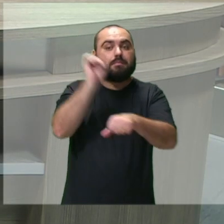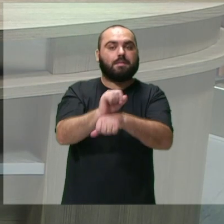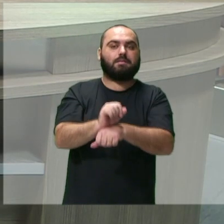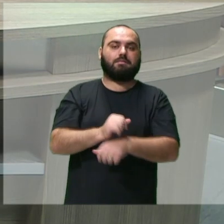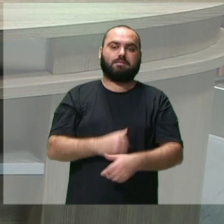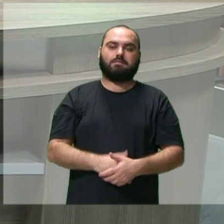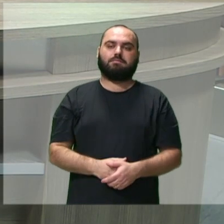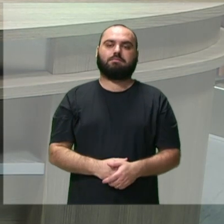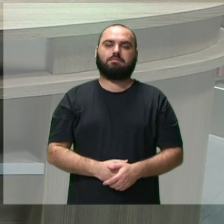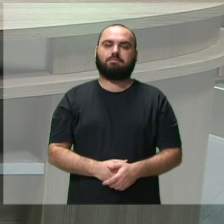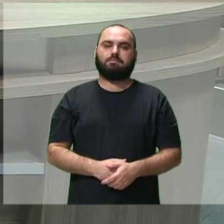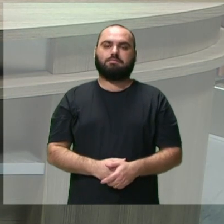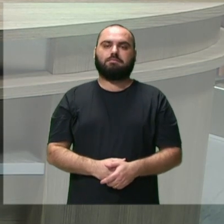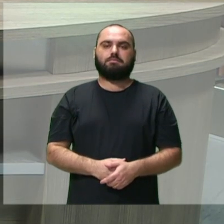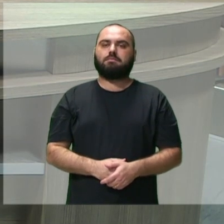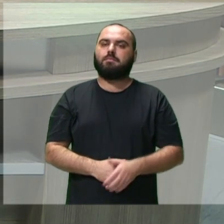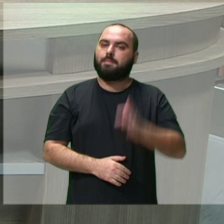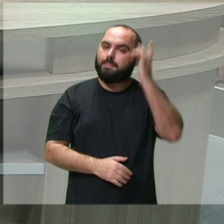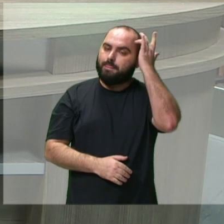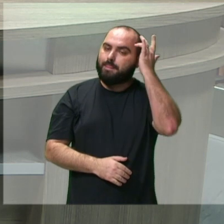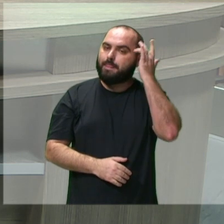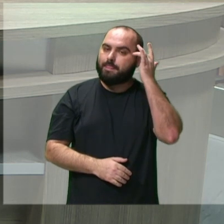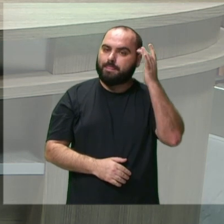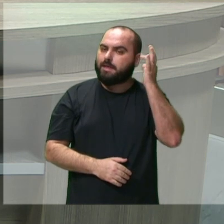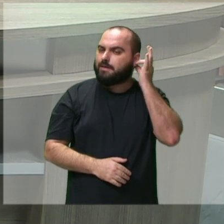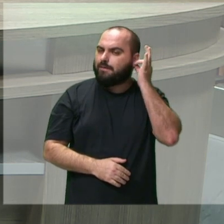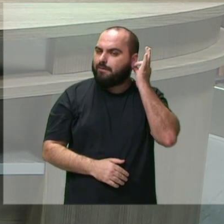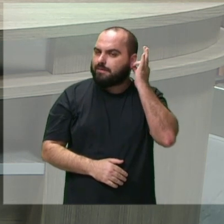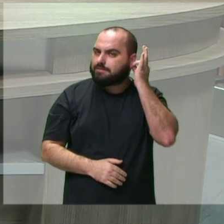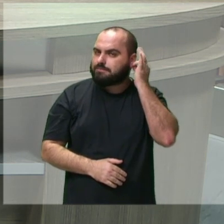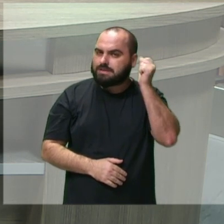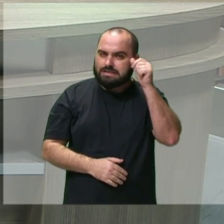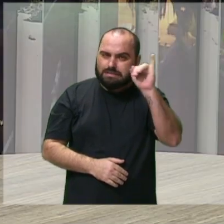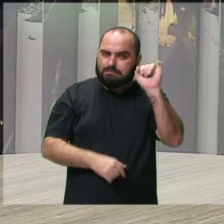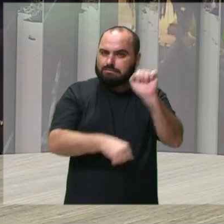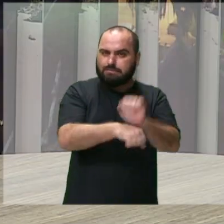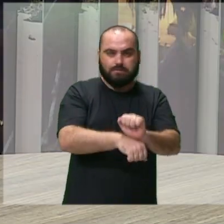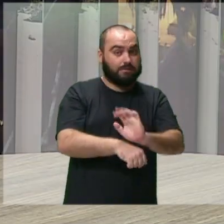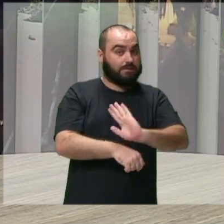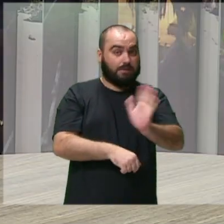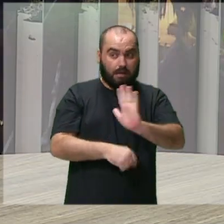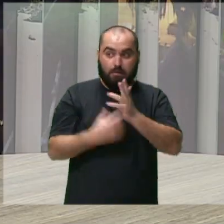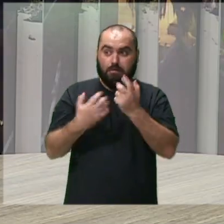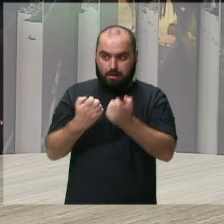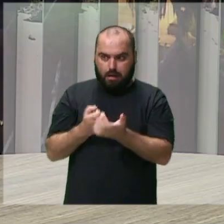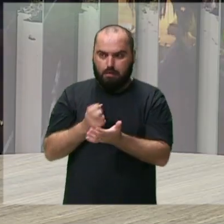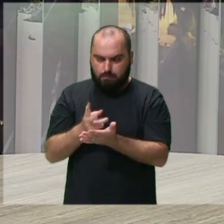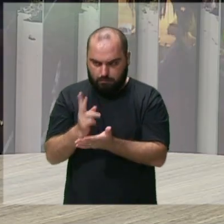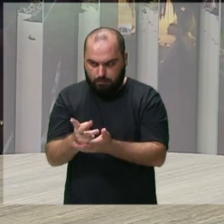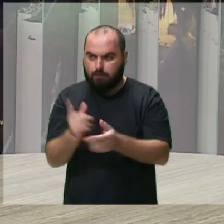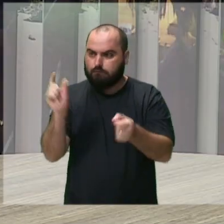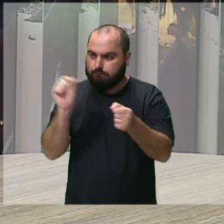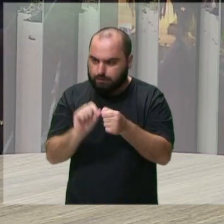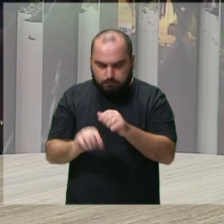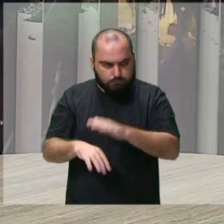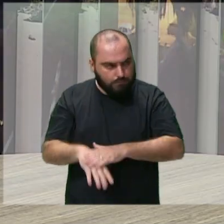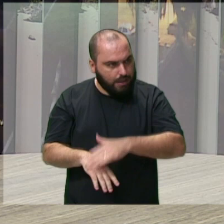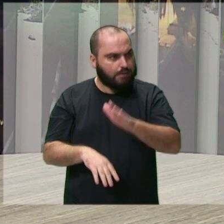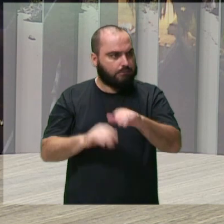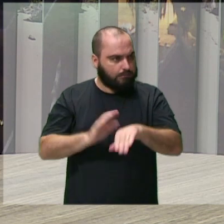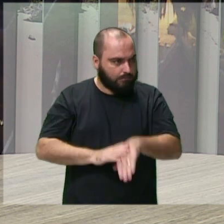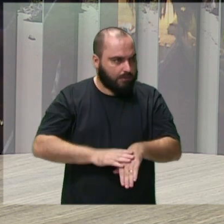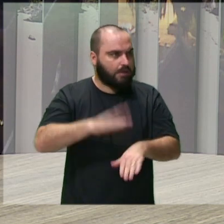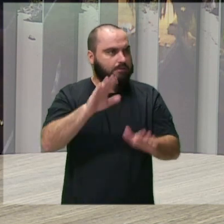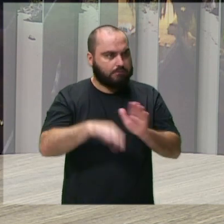conta disso? Que eu acho que em determinado momento ele estaria ótimo se eu tivesse parado, mas não, ele quer continuar e quer fazer, e